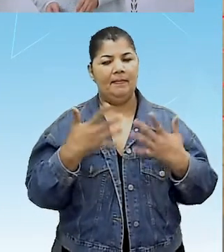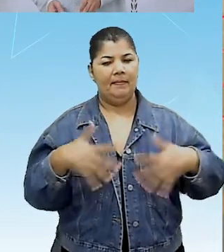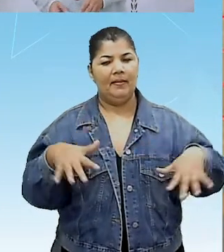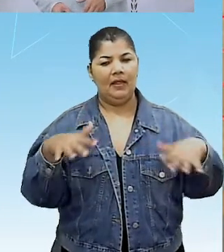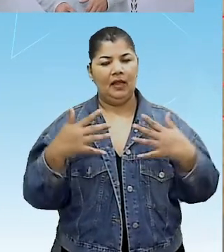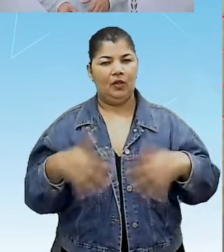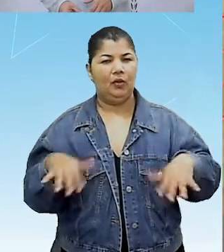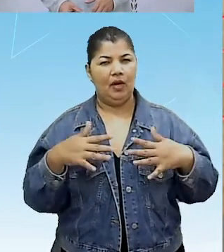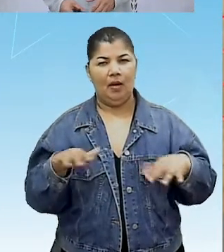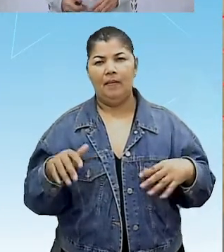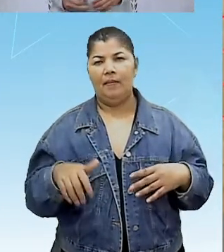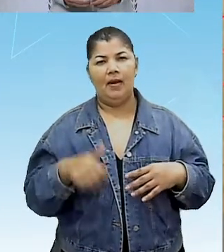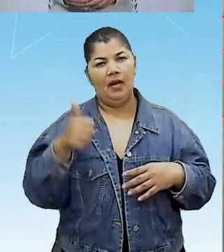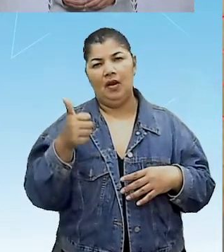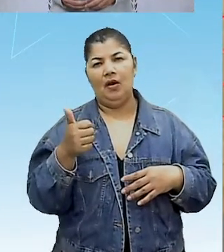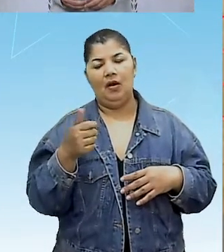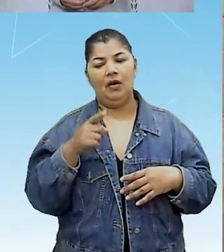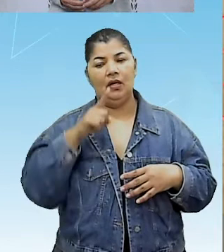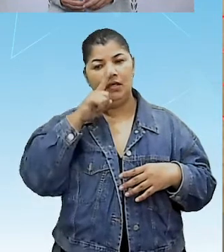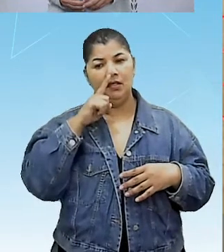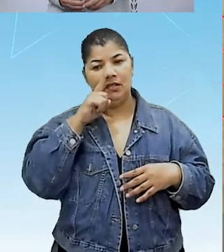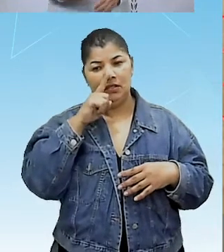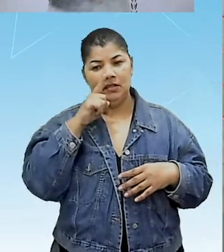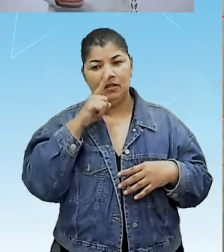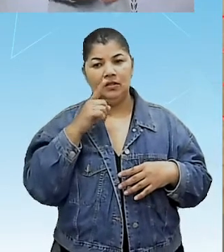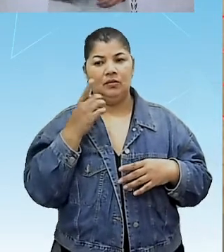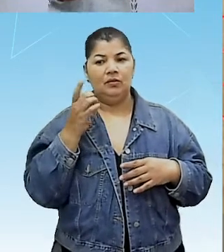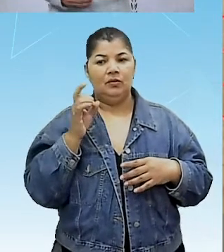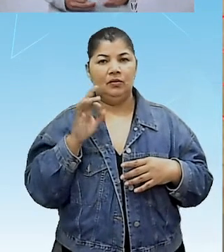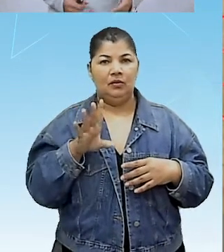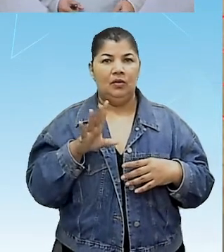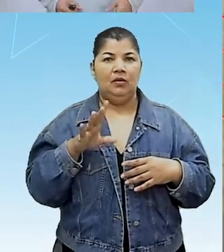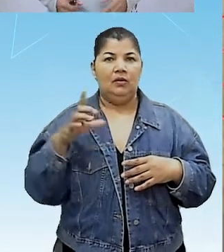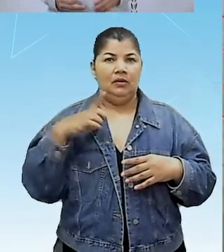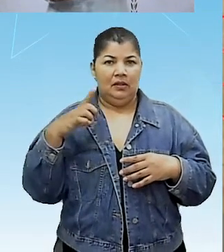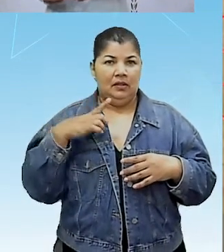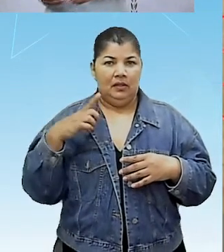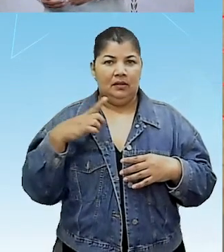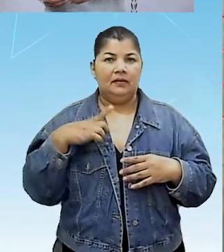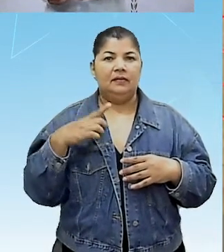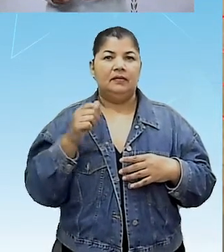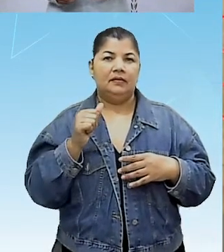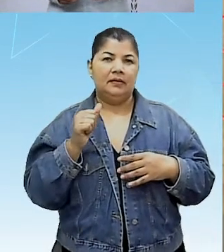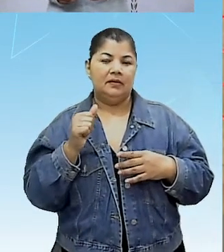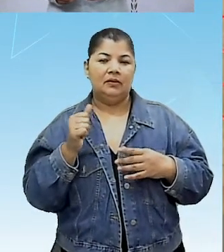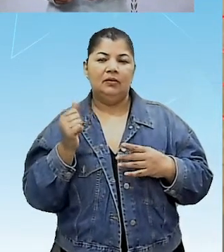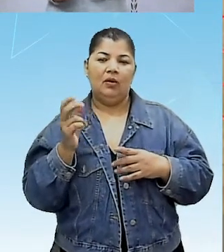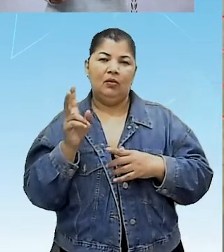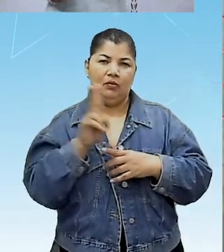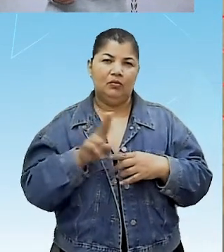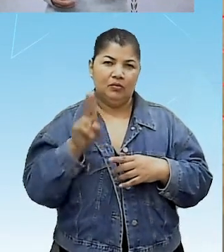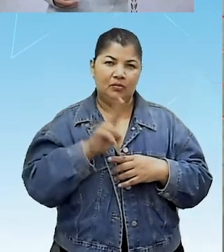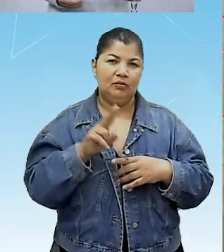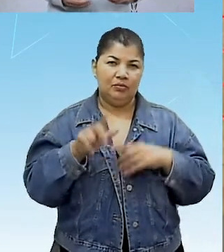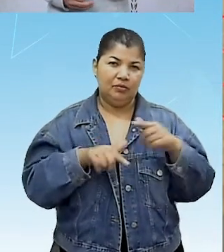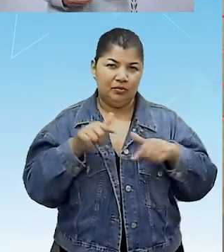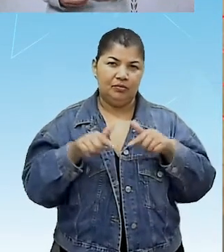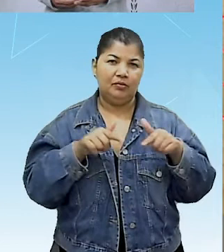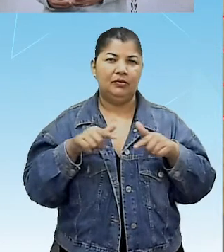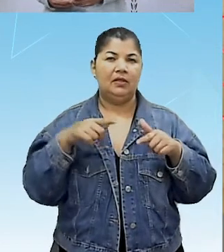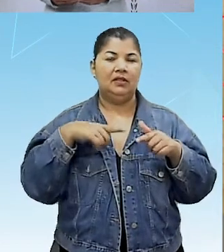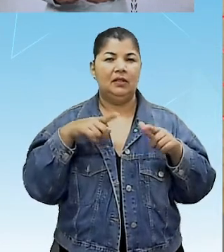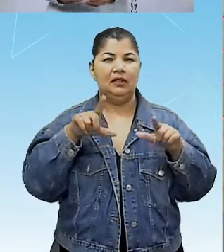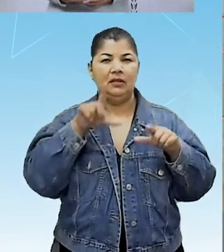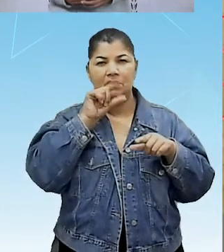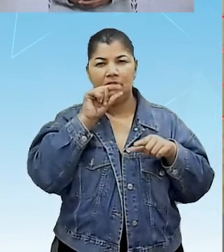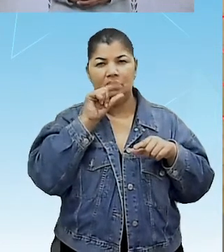risco que ela tem é quando ela está o tempo todo ativa e tem fluxo de pássaros, né?